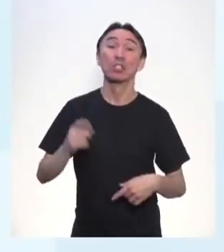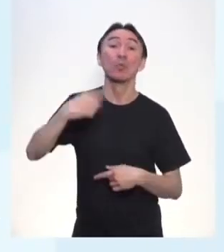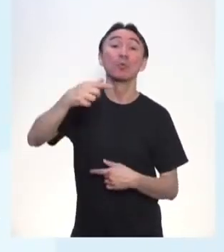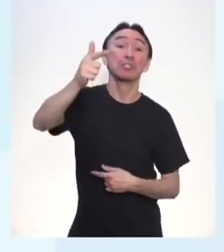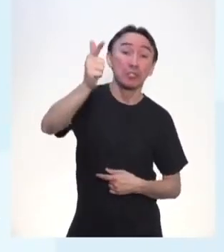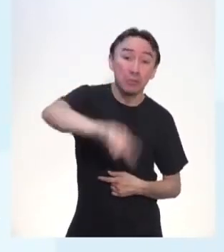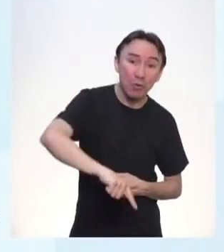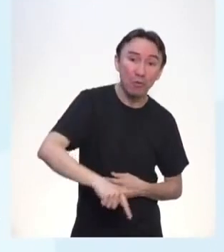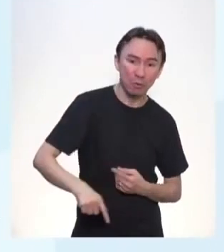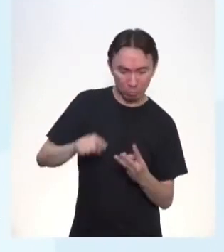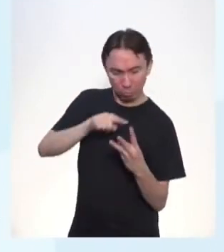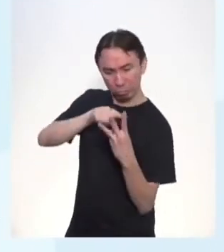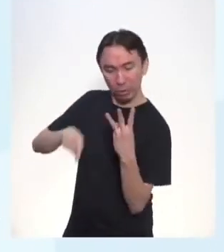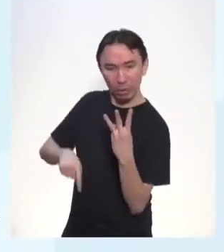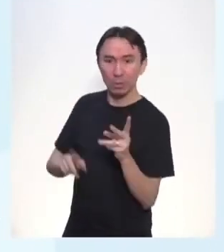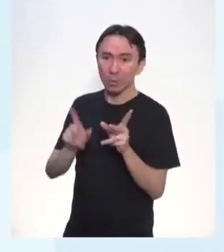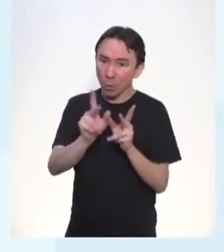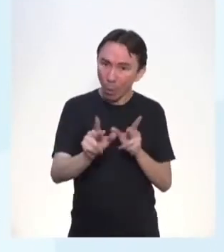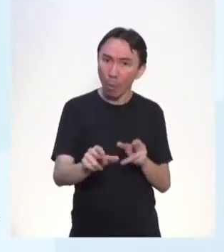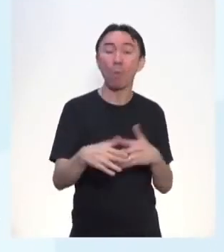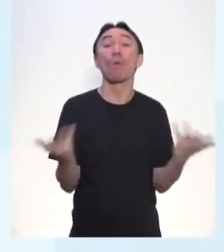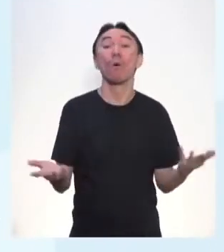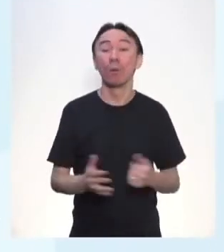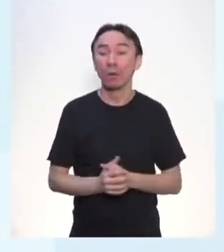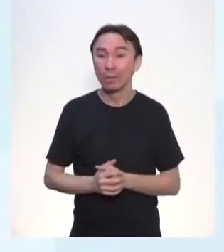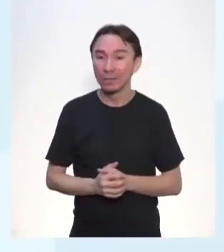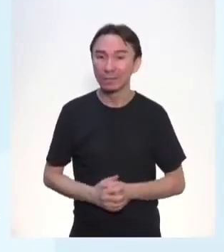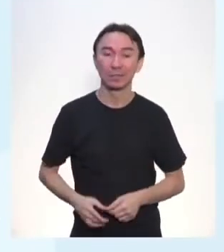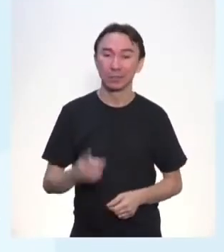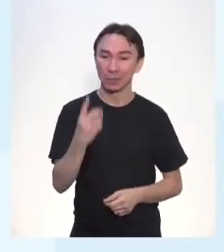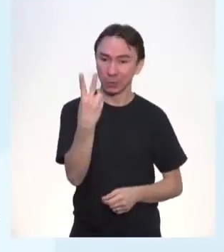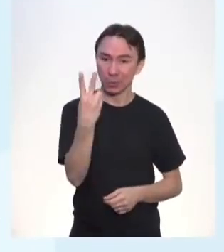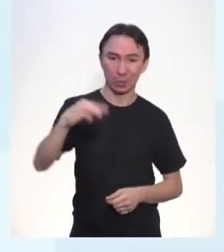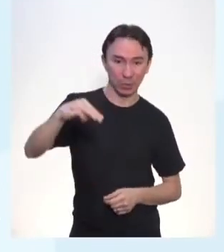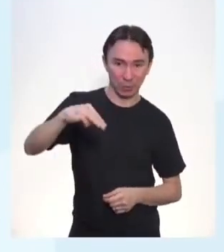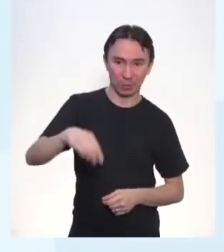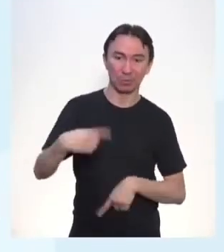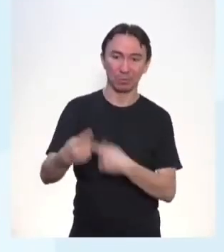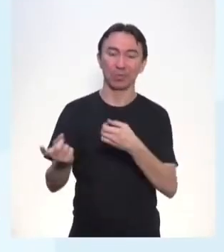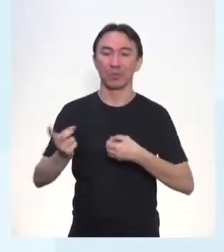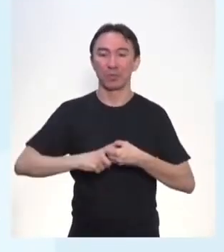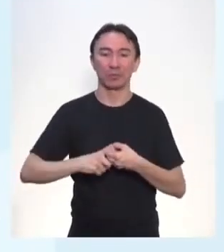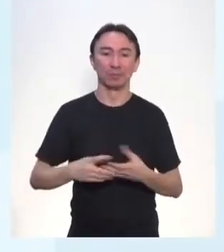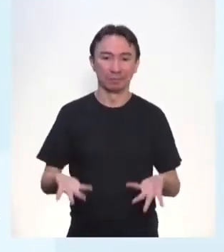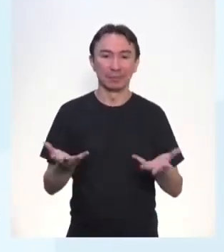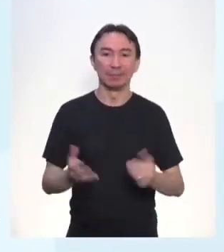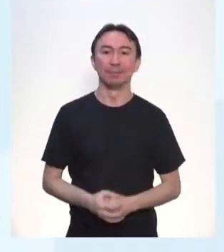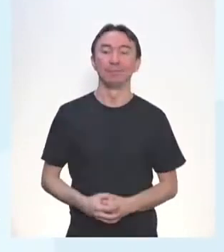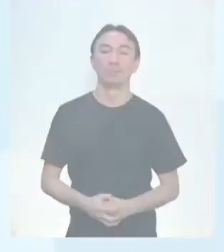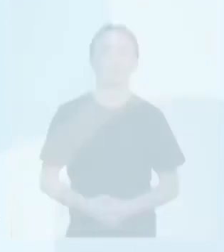3 coisas? Então, 2 minutinhos para vocês, a gente já retorna. Bom trabalho.